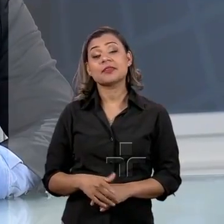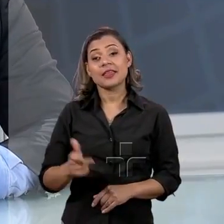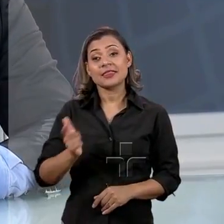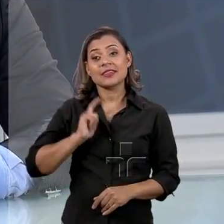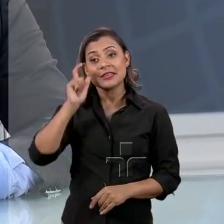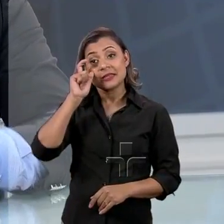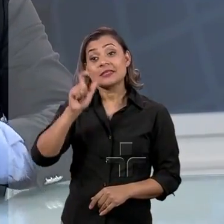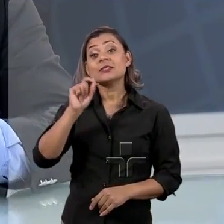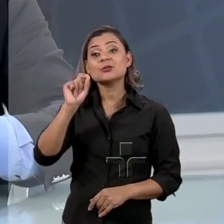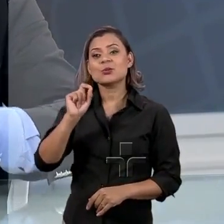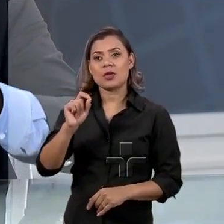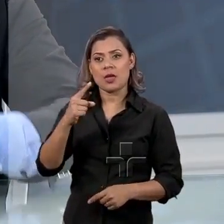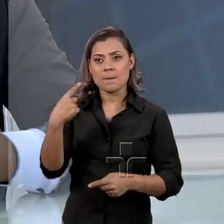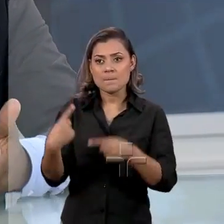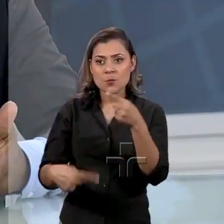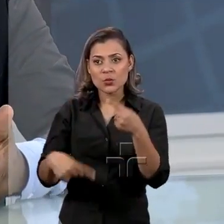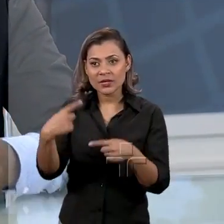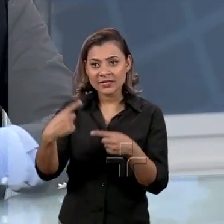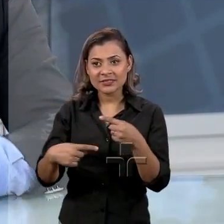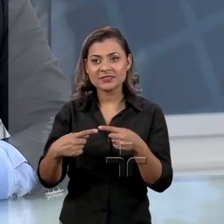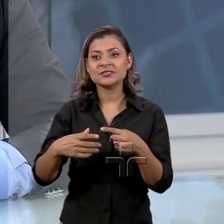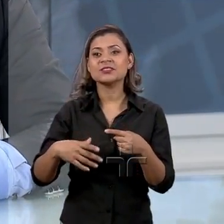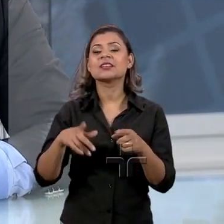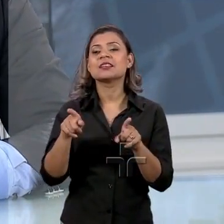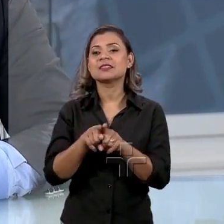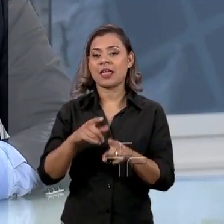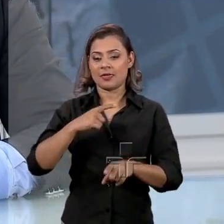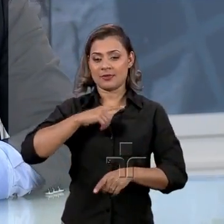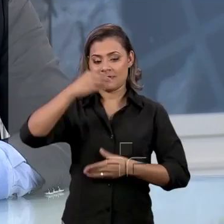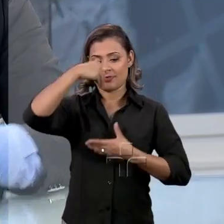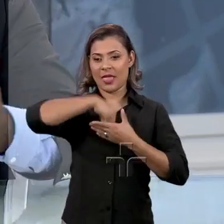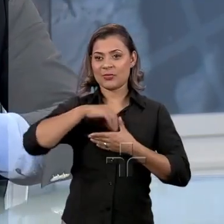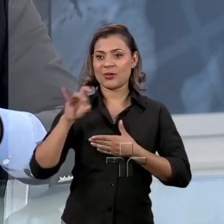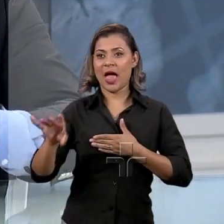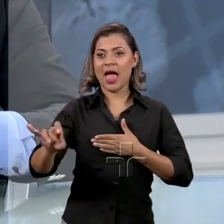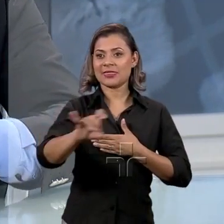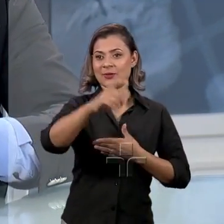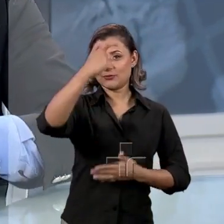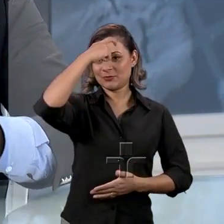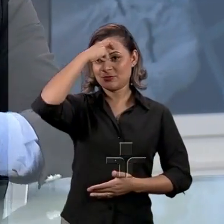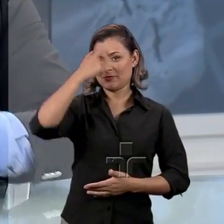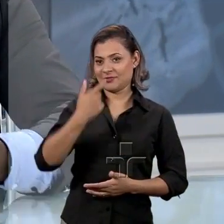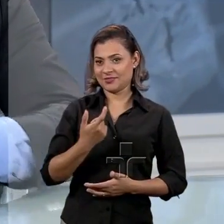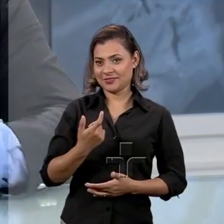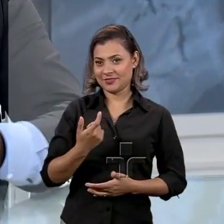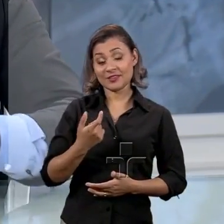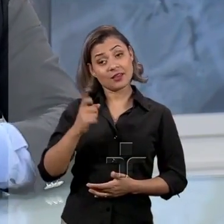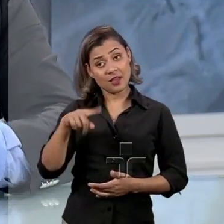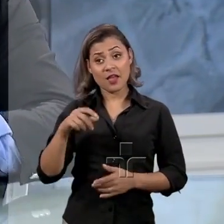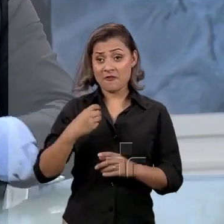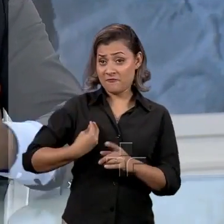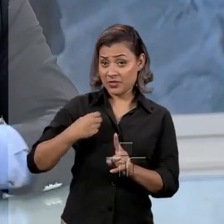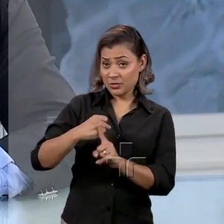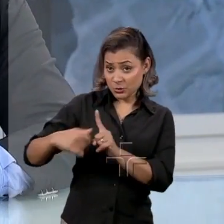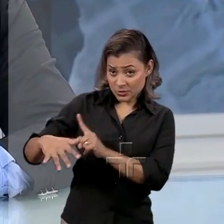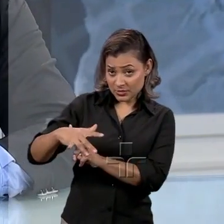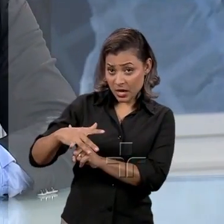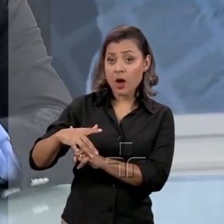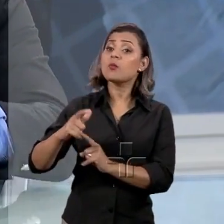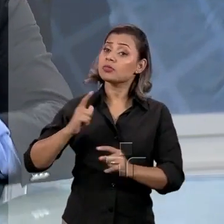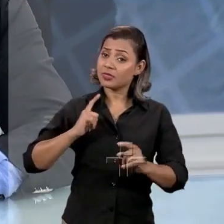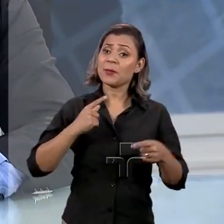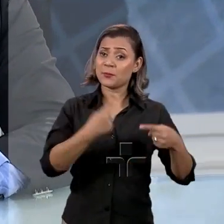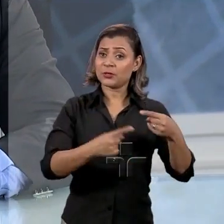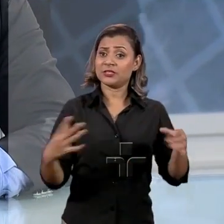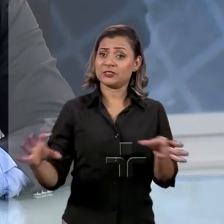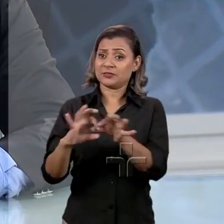do quanto a política está dentro de cada um de nós e não é possível pensar, né, a vida social sem qualquer tipo de política.